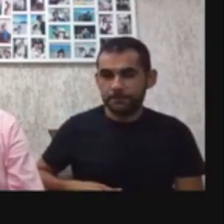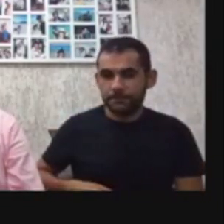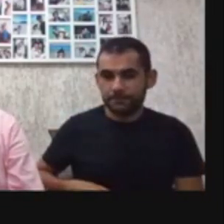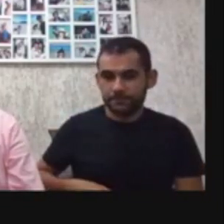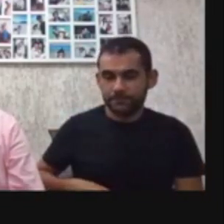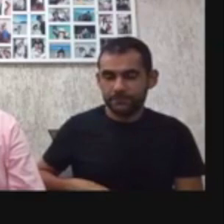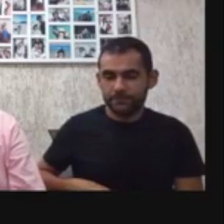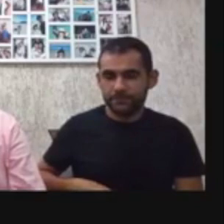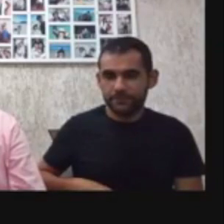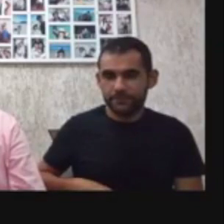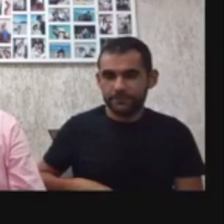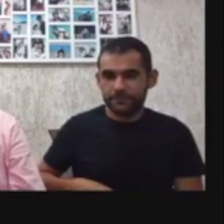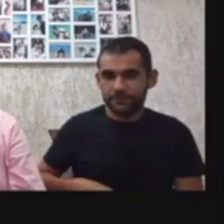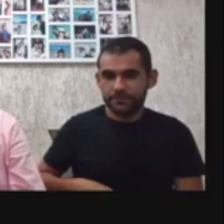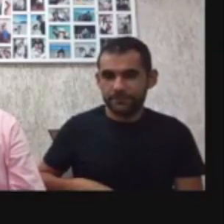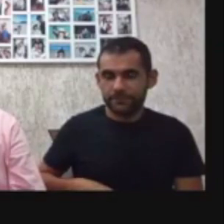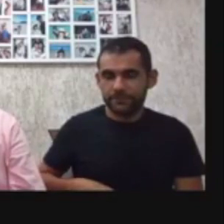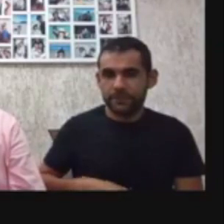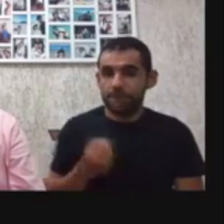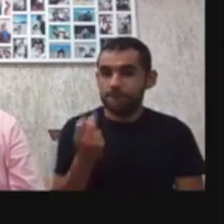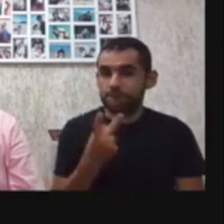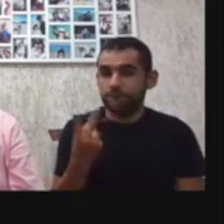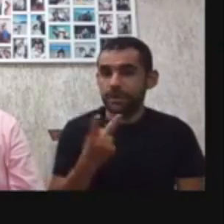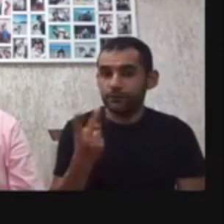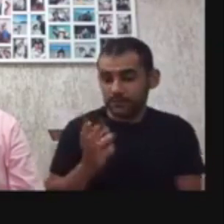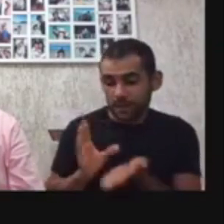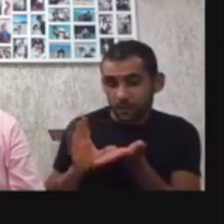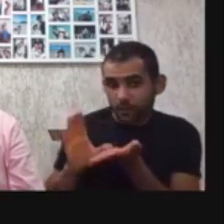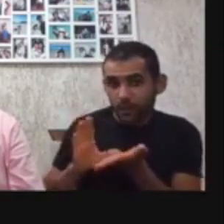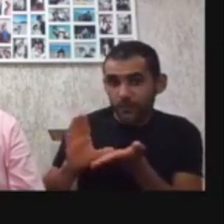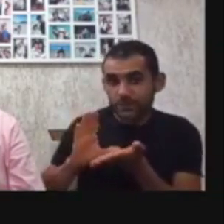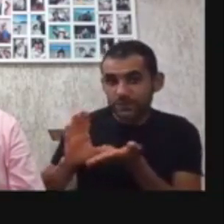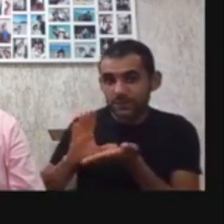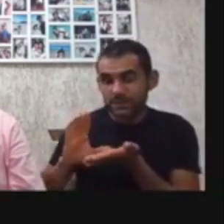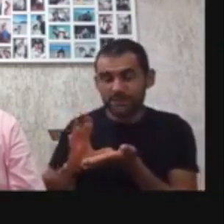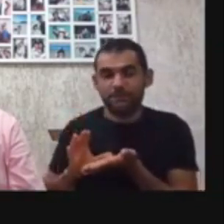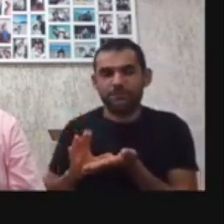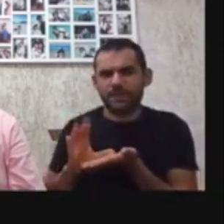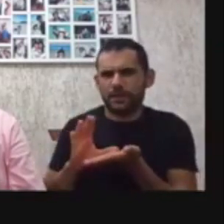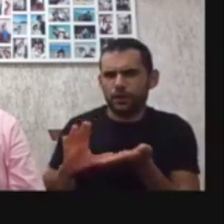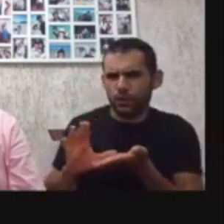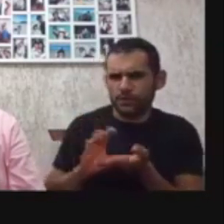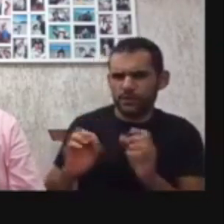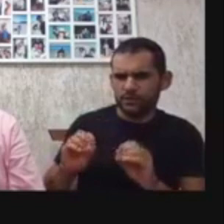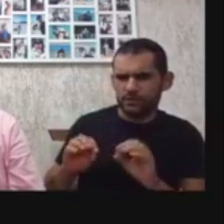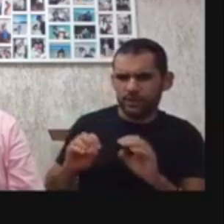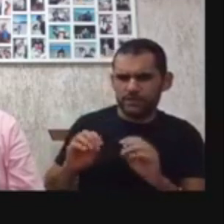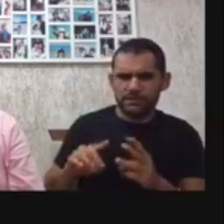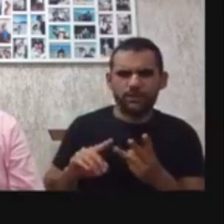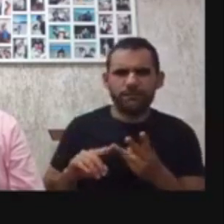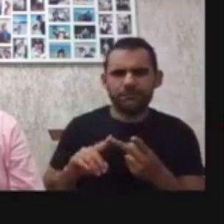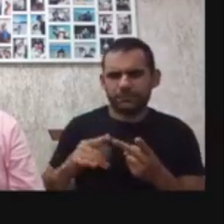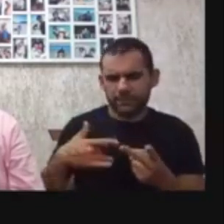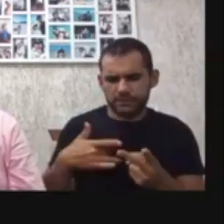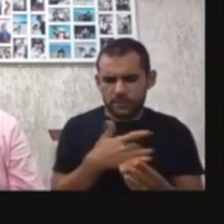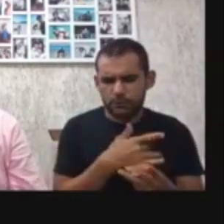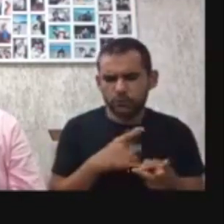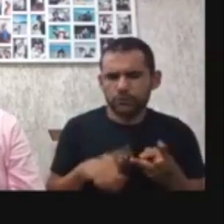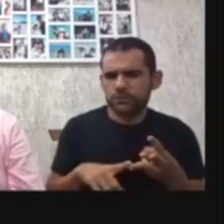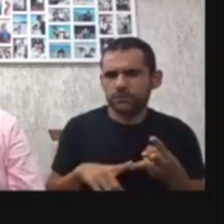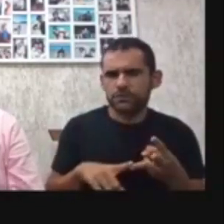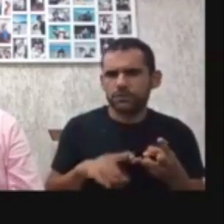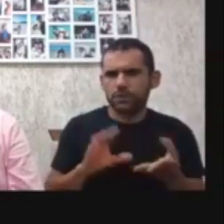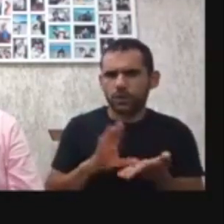de valorizar os conselhos. Aí você fala de conselho de educação, conselho de saúde,